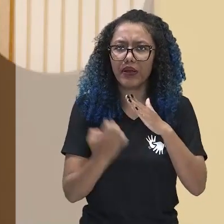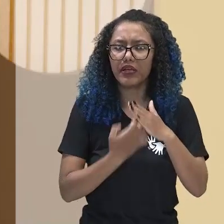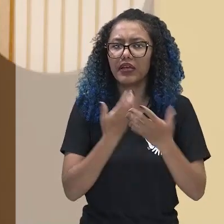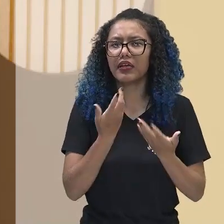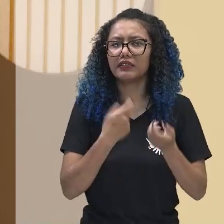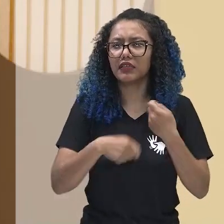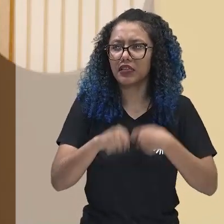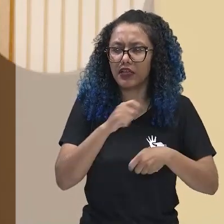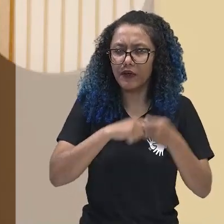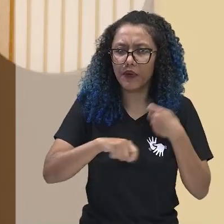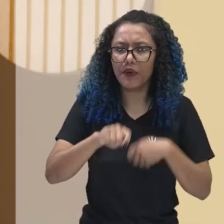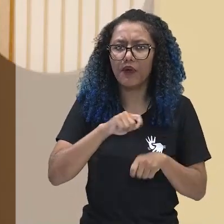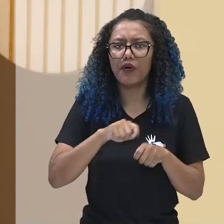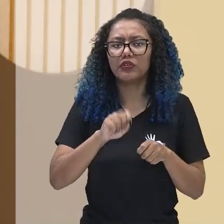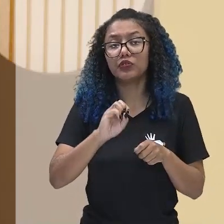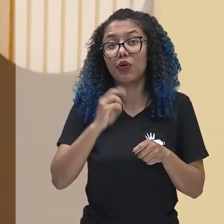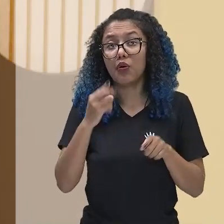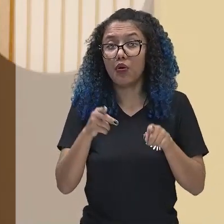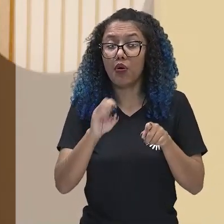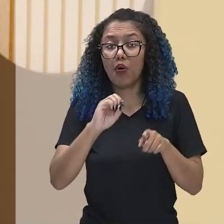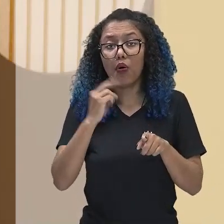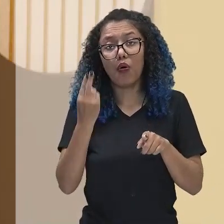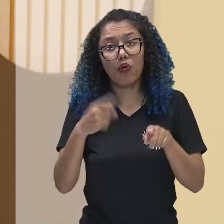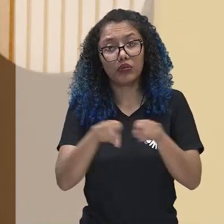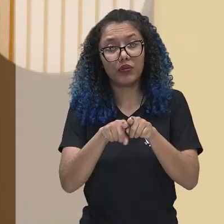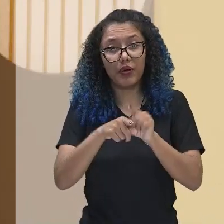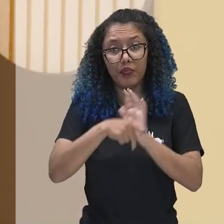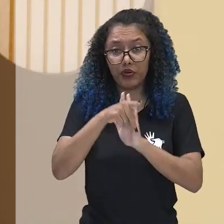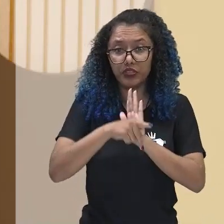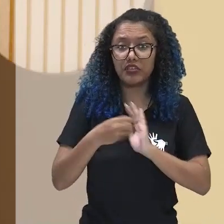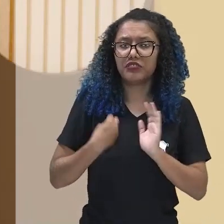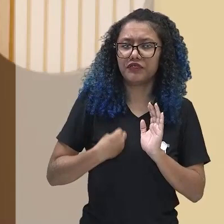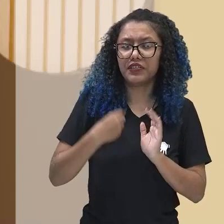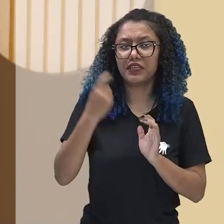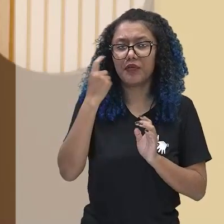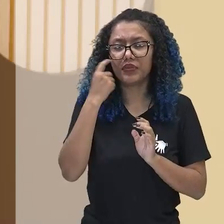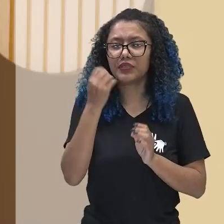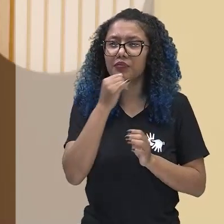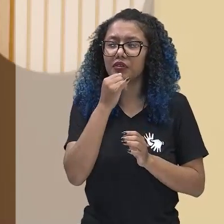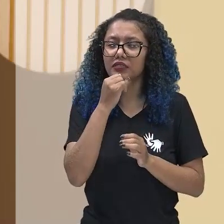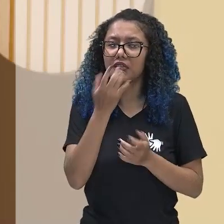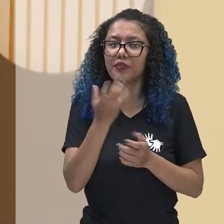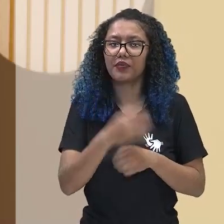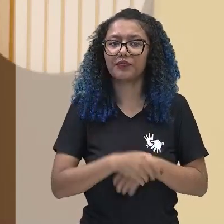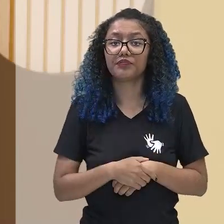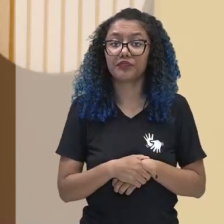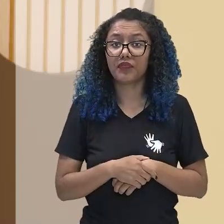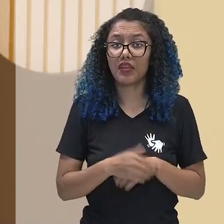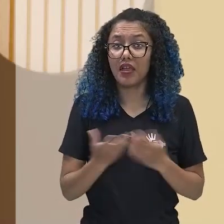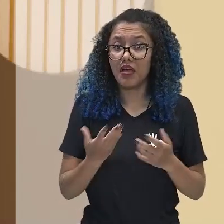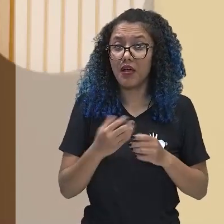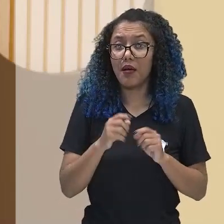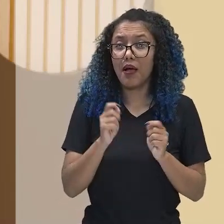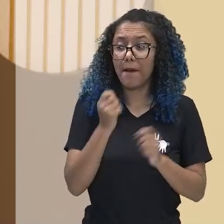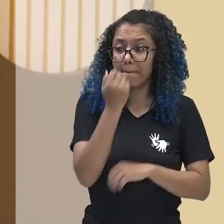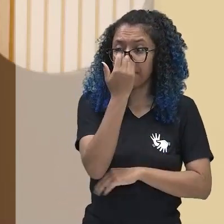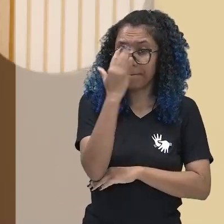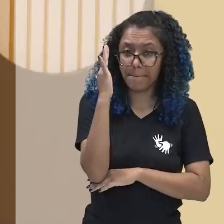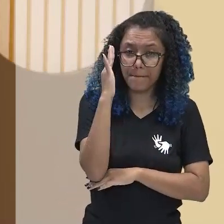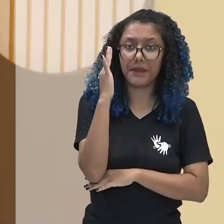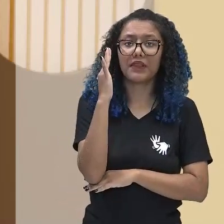um projeto de vida baseado nos recursos naturais. Imagina, a natureza te dando o material da tua empresa,